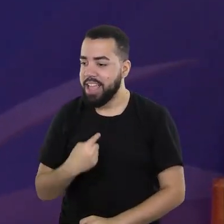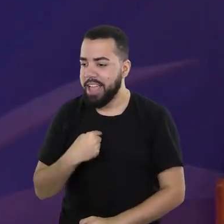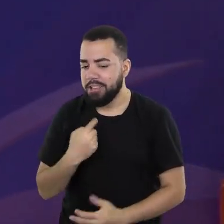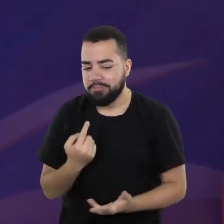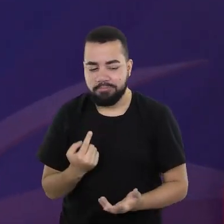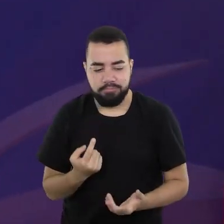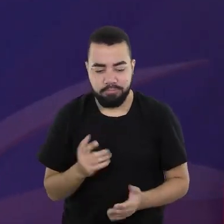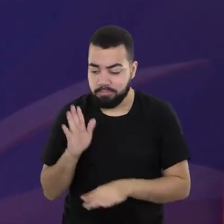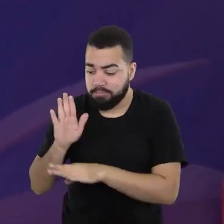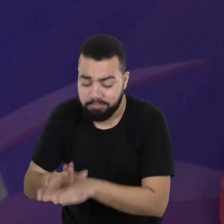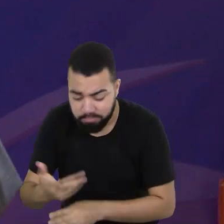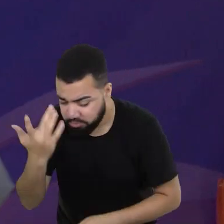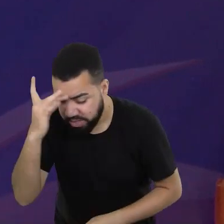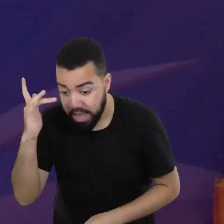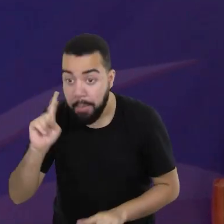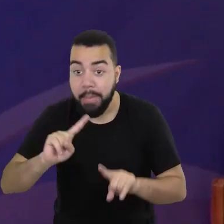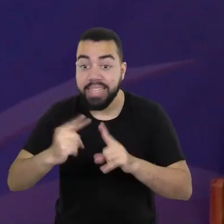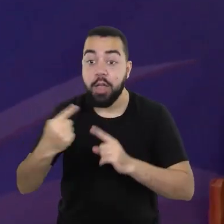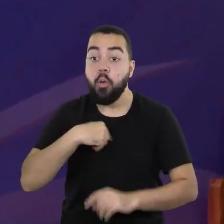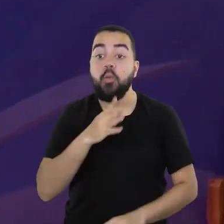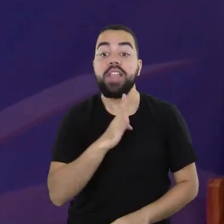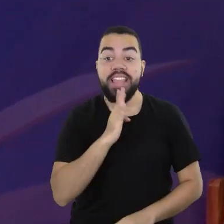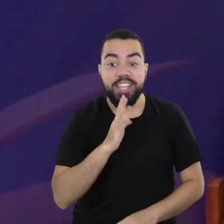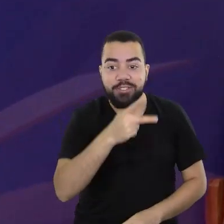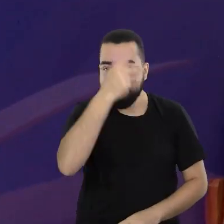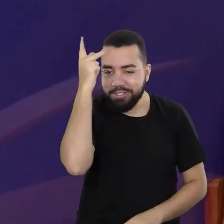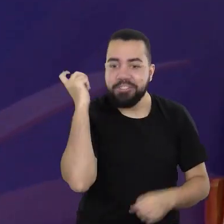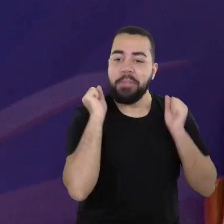gastar. Ou conheço gente que pode ajudar.